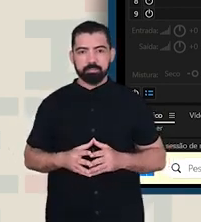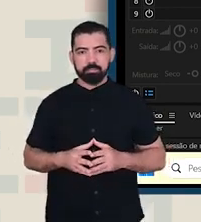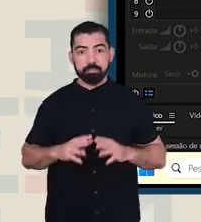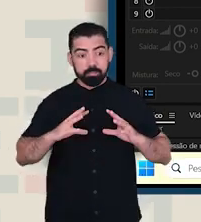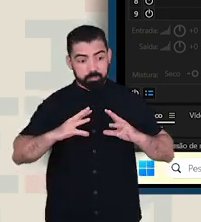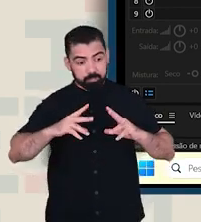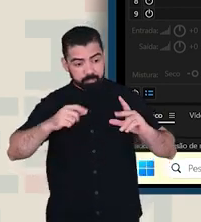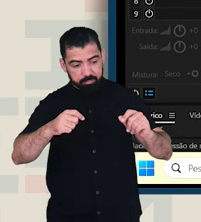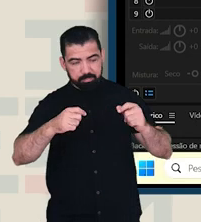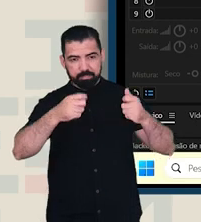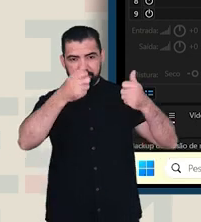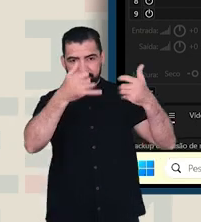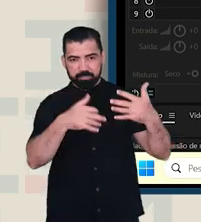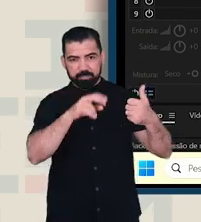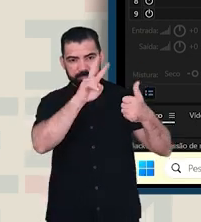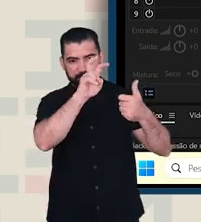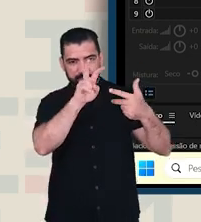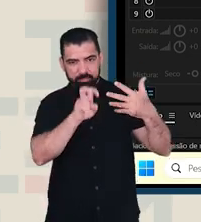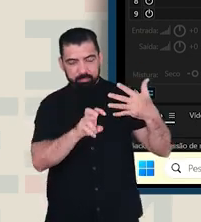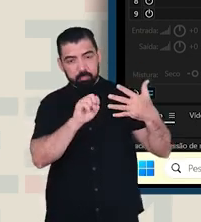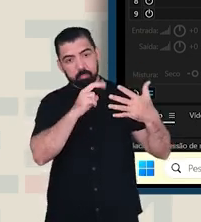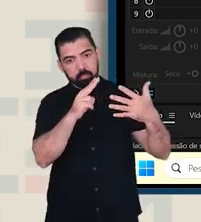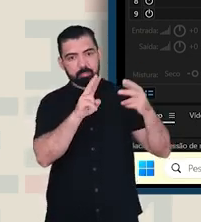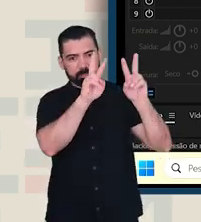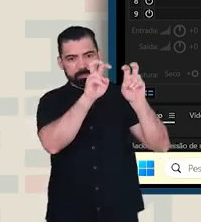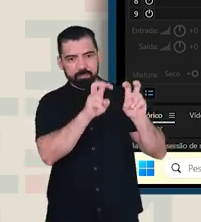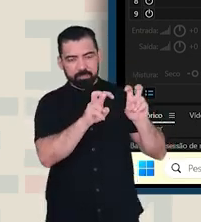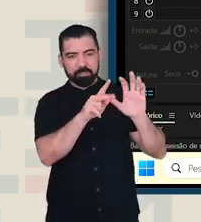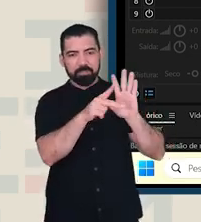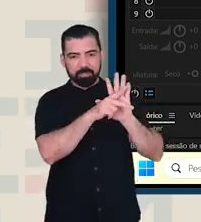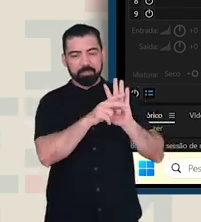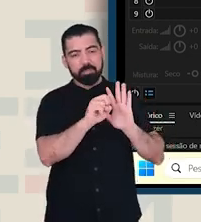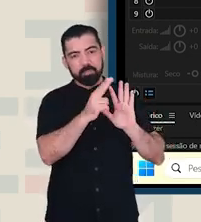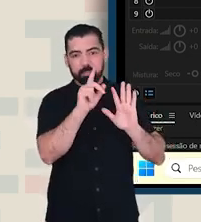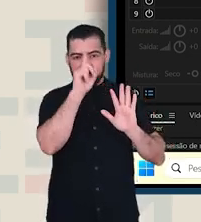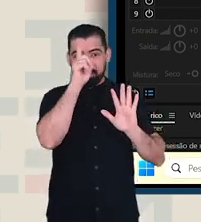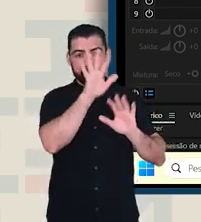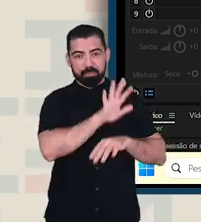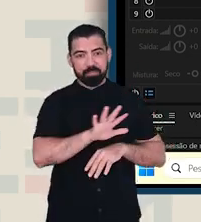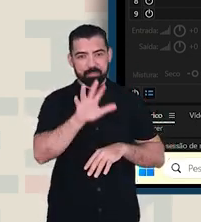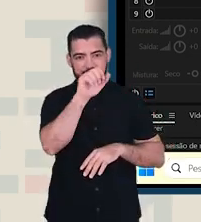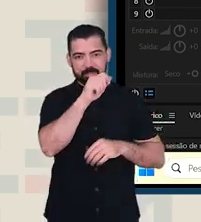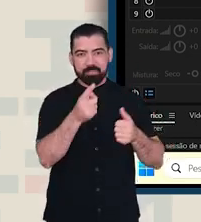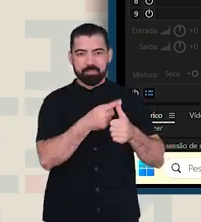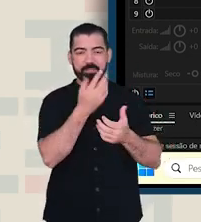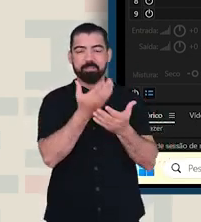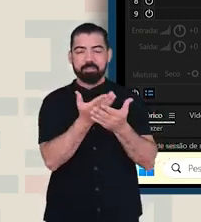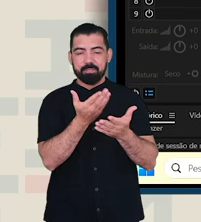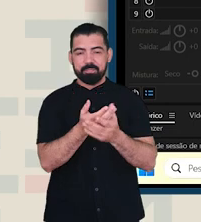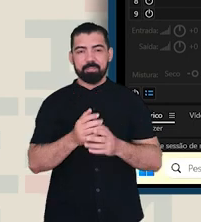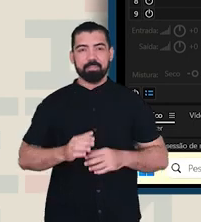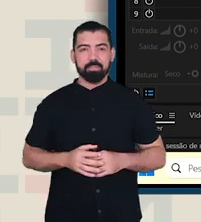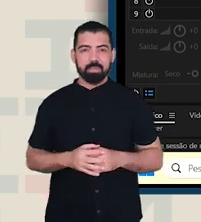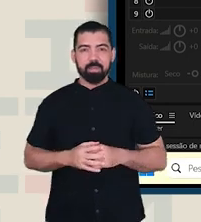Tudo isto, ou para cada som em particular, ou como ideia geral dessa primeira parte.